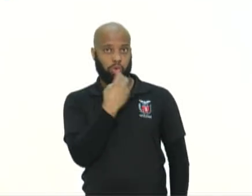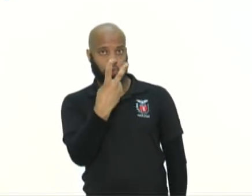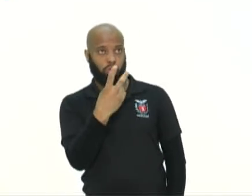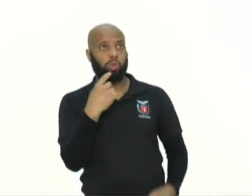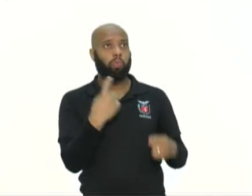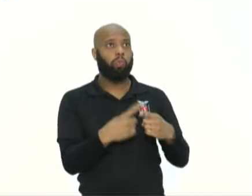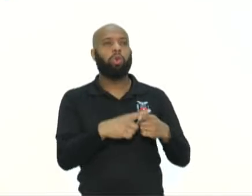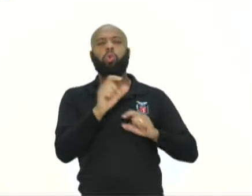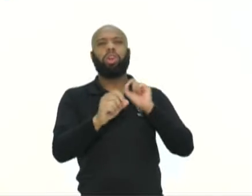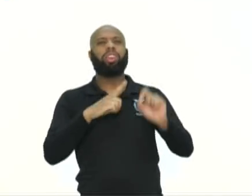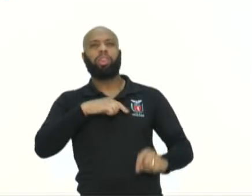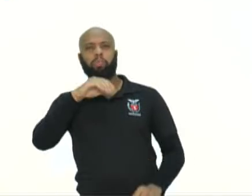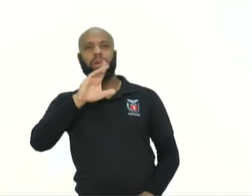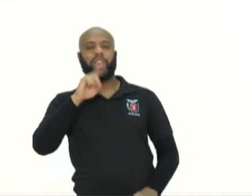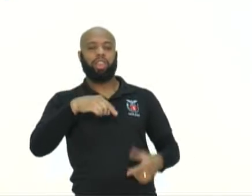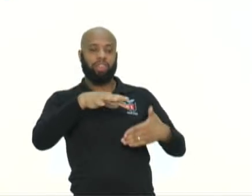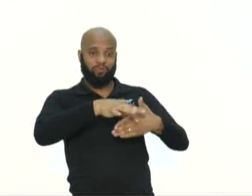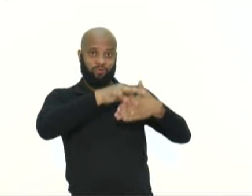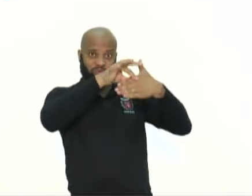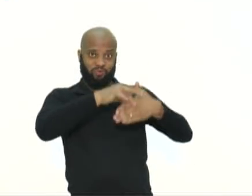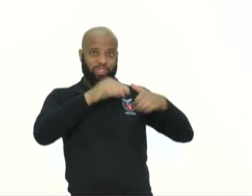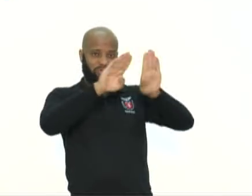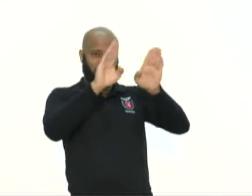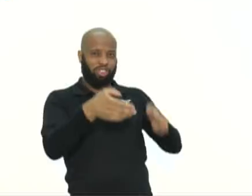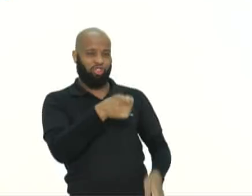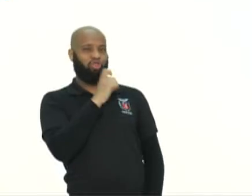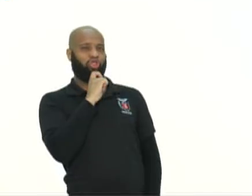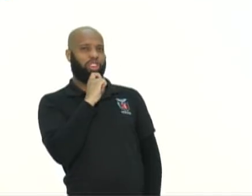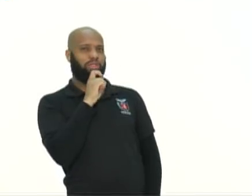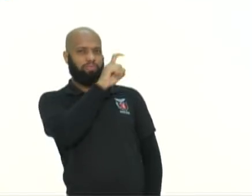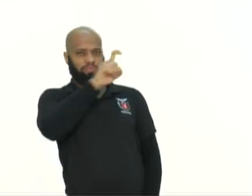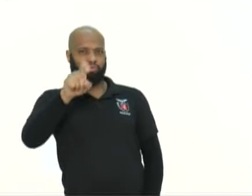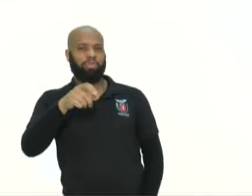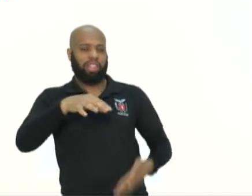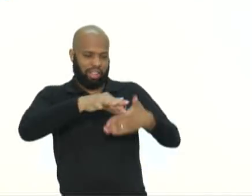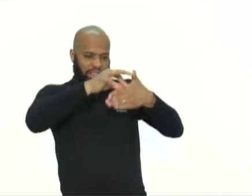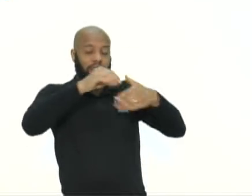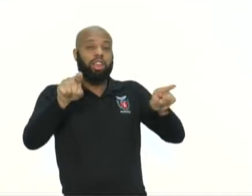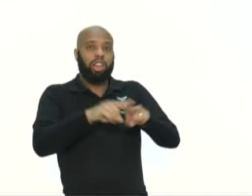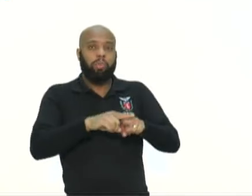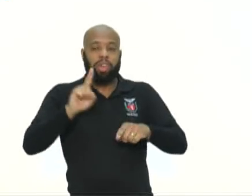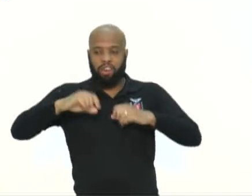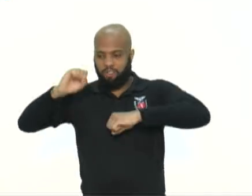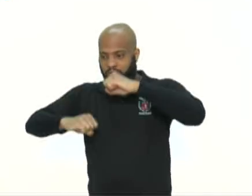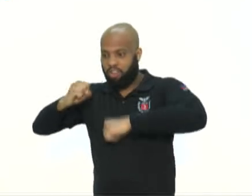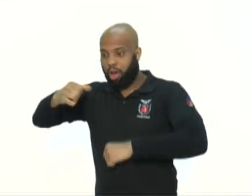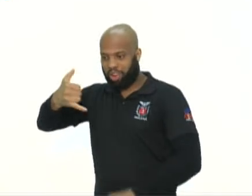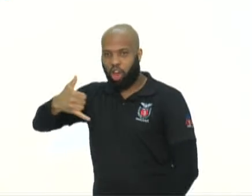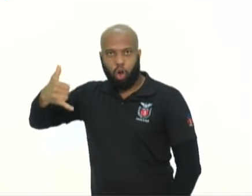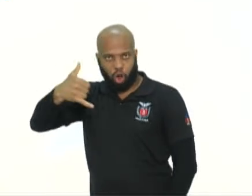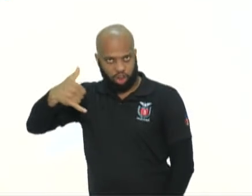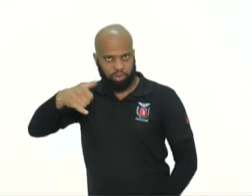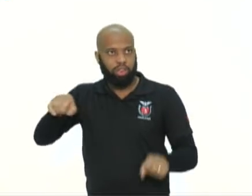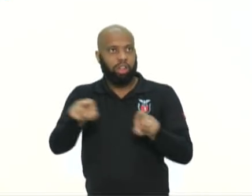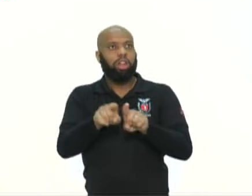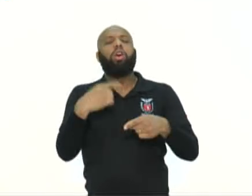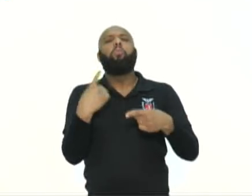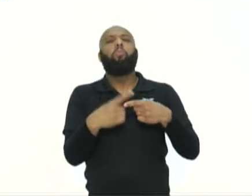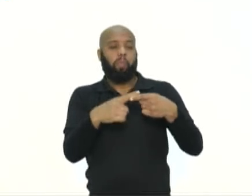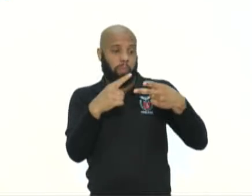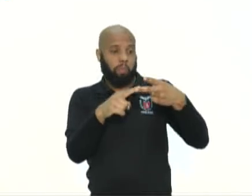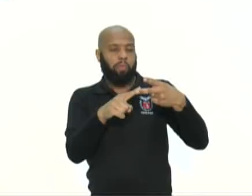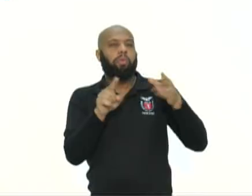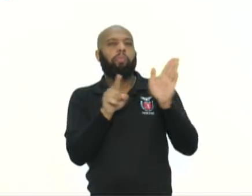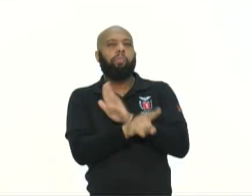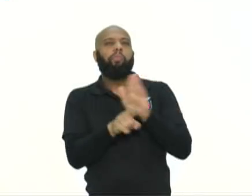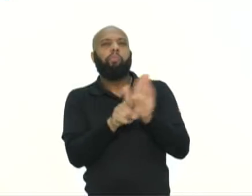se destaca ali no Mato Grosso do Sul são as indústrias frigoríficas e fábricas de óleo de soja. E por que que elas se concentram em